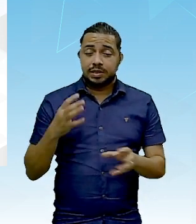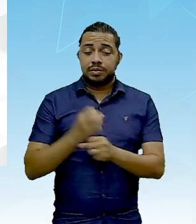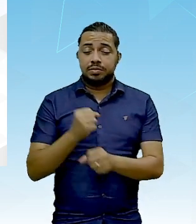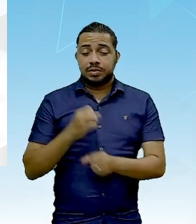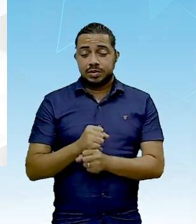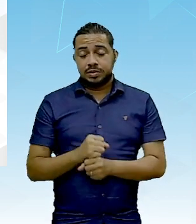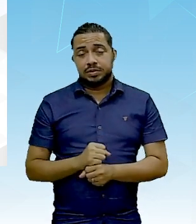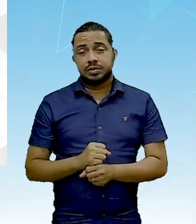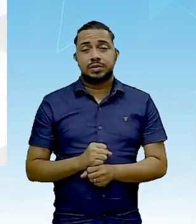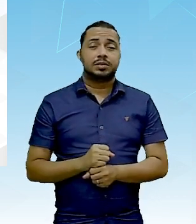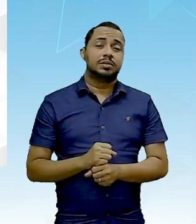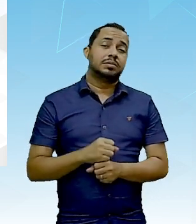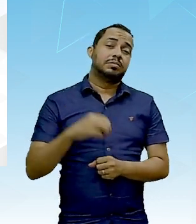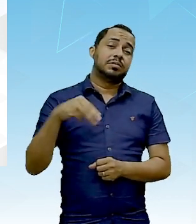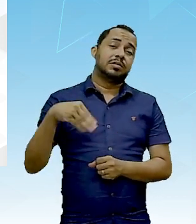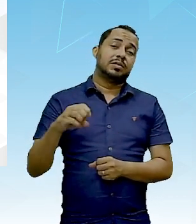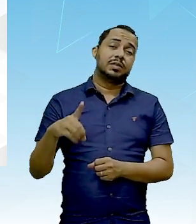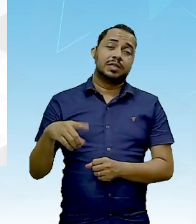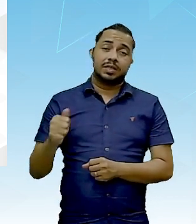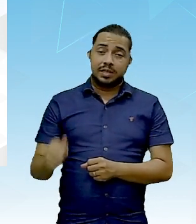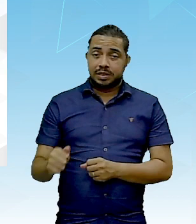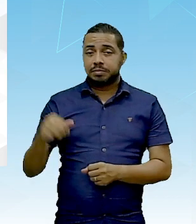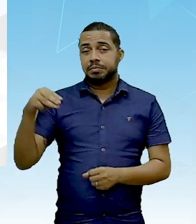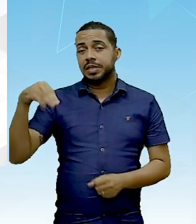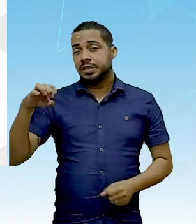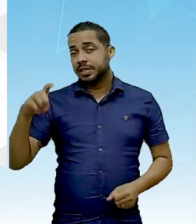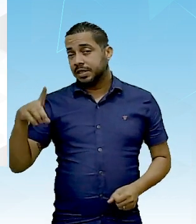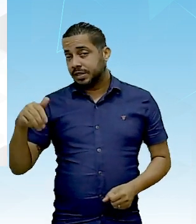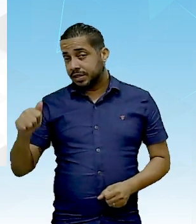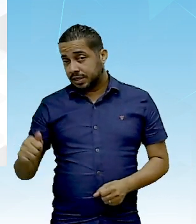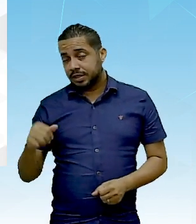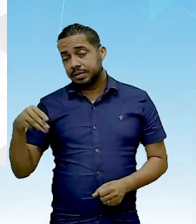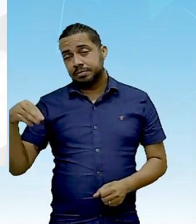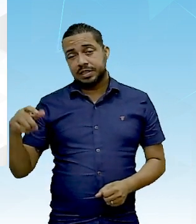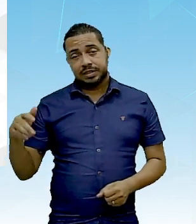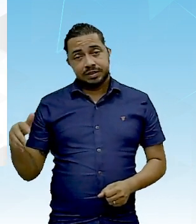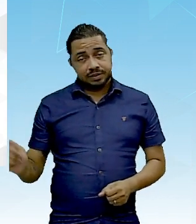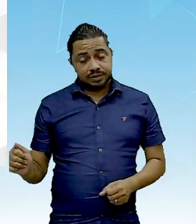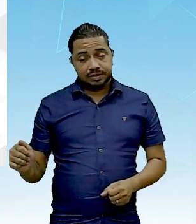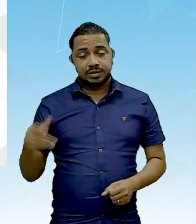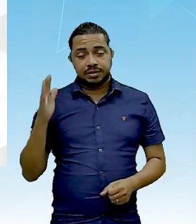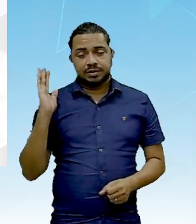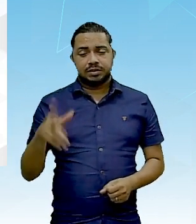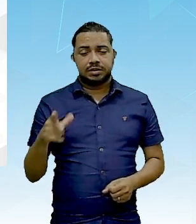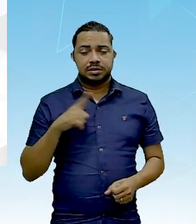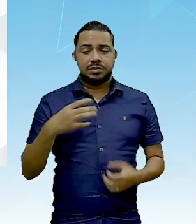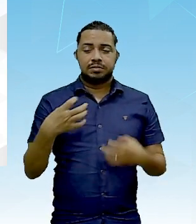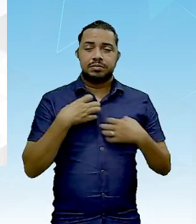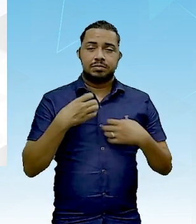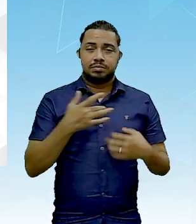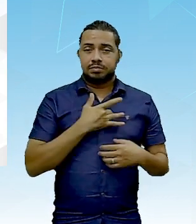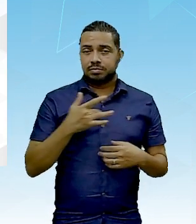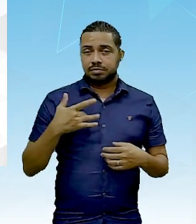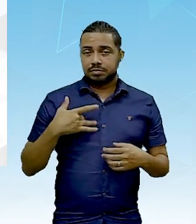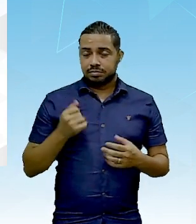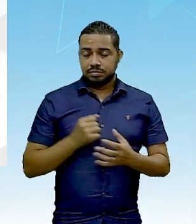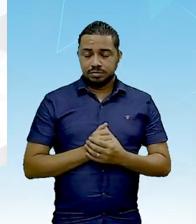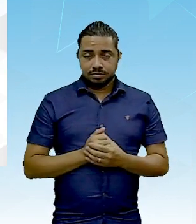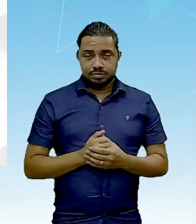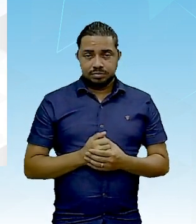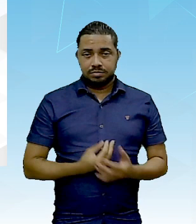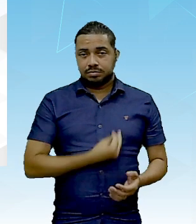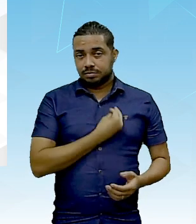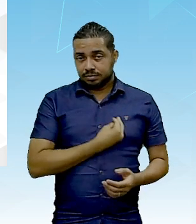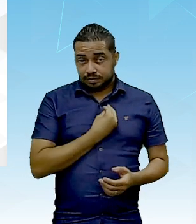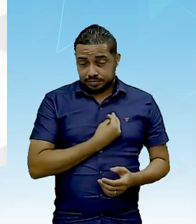a mediana e a média. A moda eu já sei dizer para você claramente. Estilo de vida. Essa é a moda. Então,